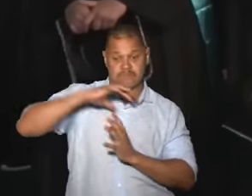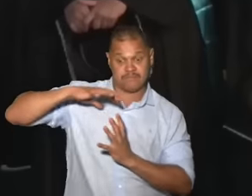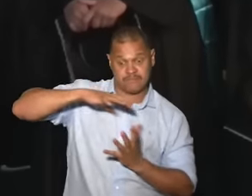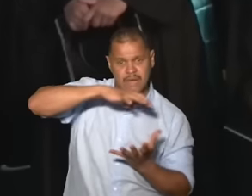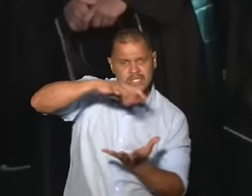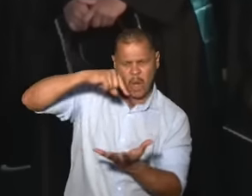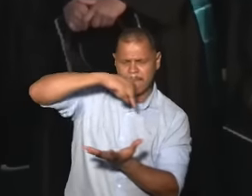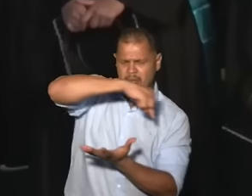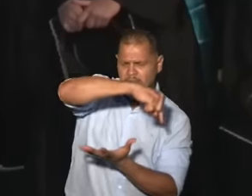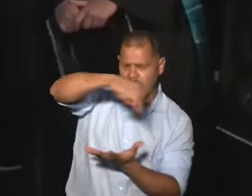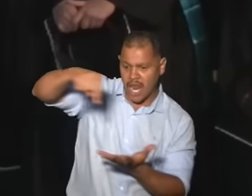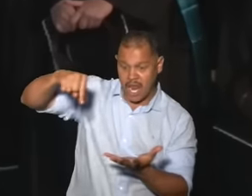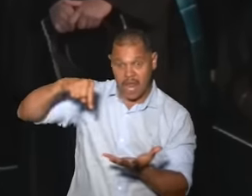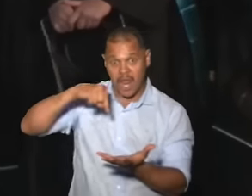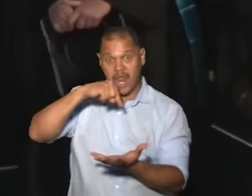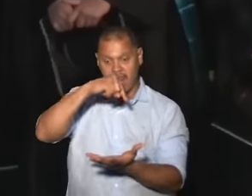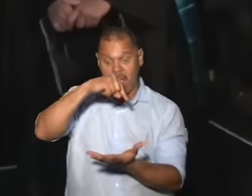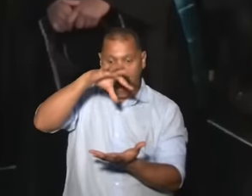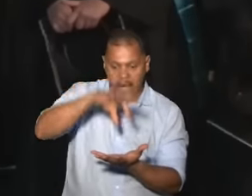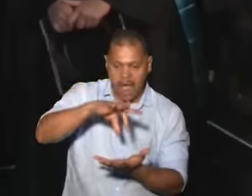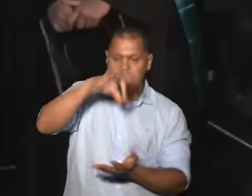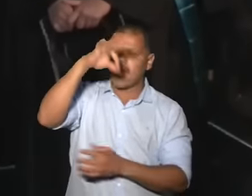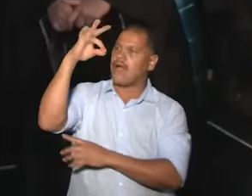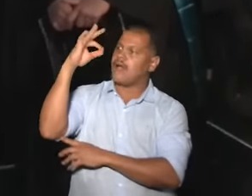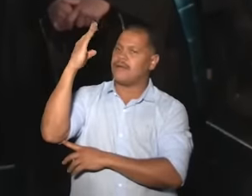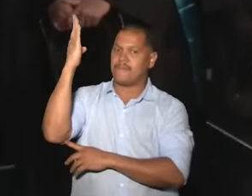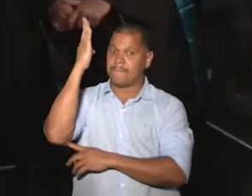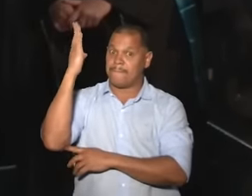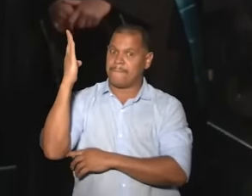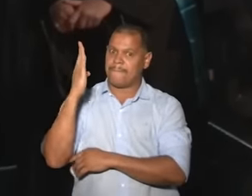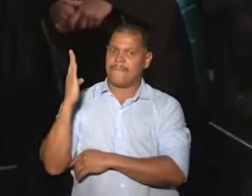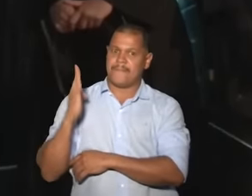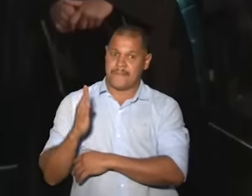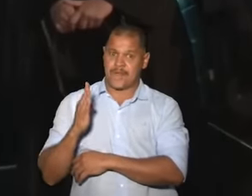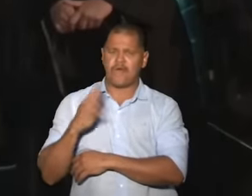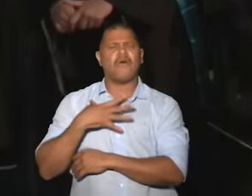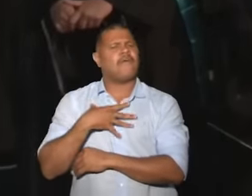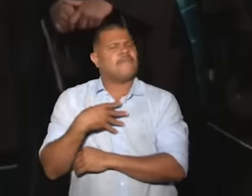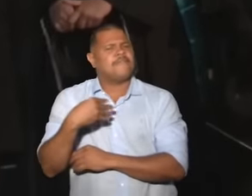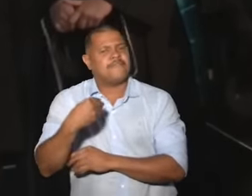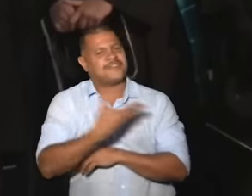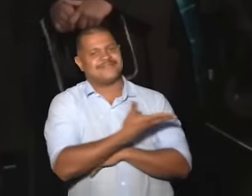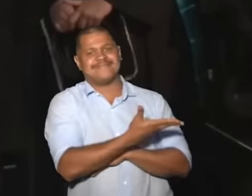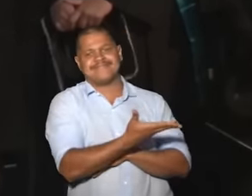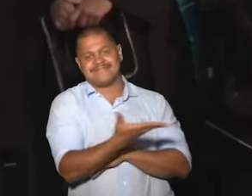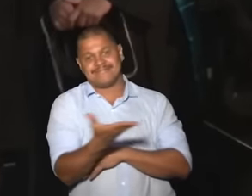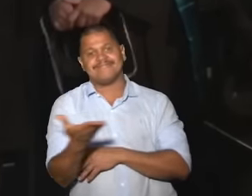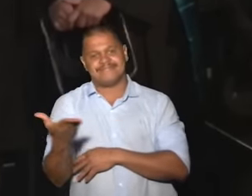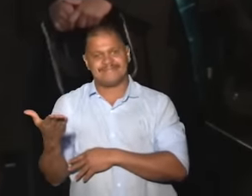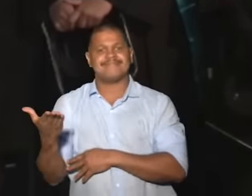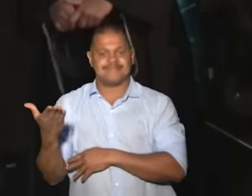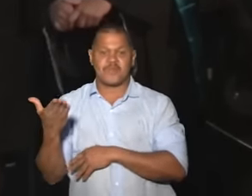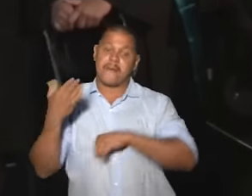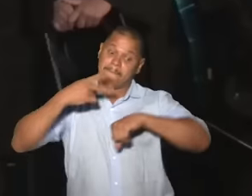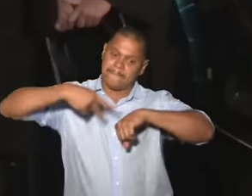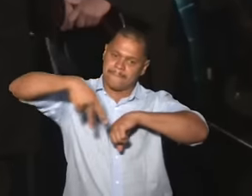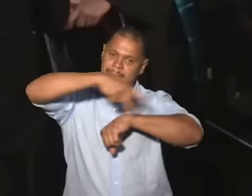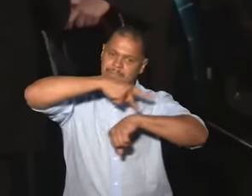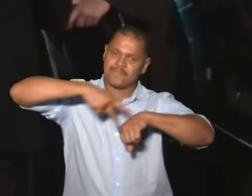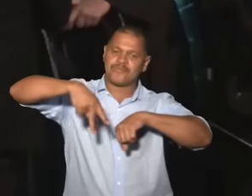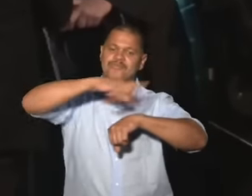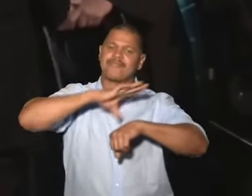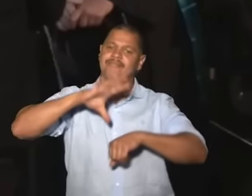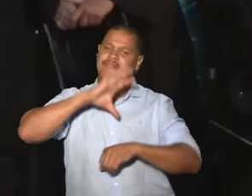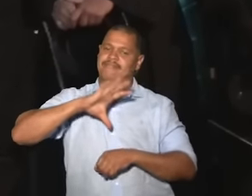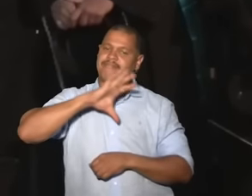tu, Brasil, ó pátria amada. Dos filhos deste solo és mãe gentil, pátria